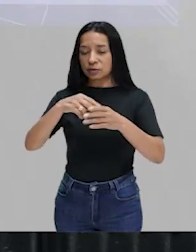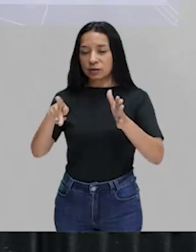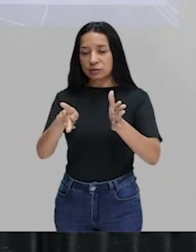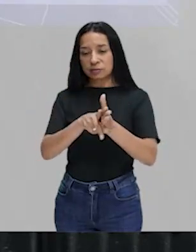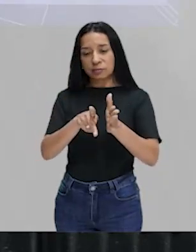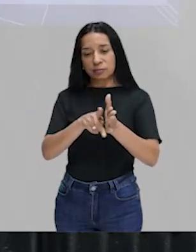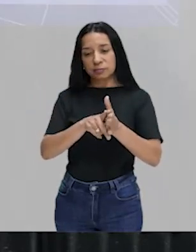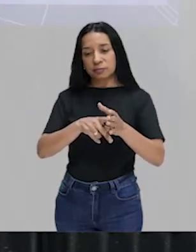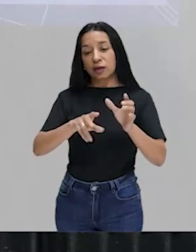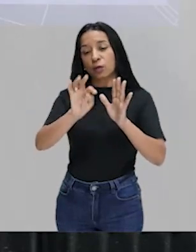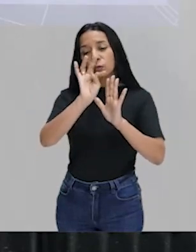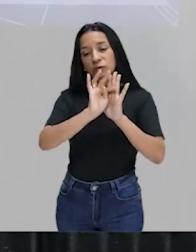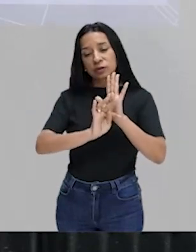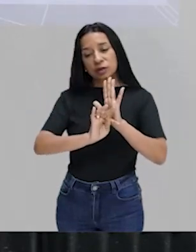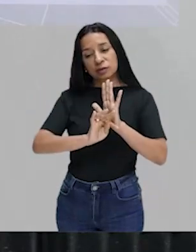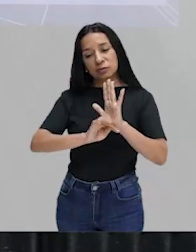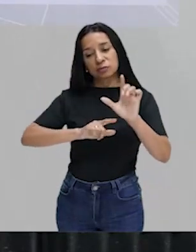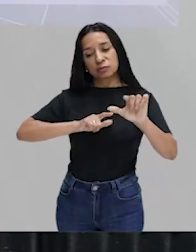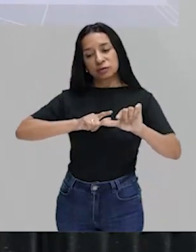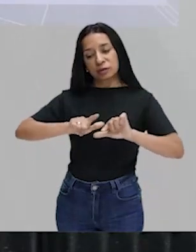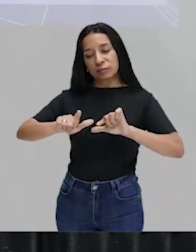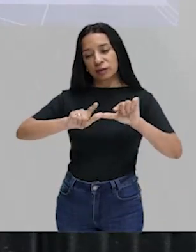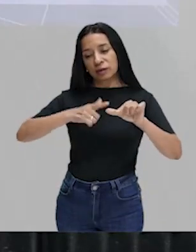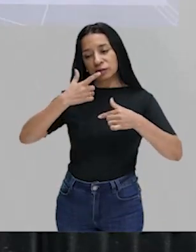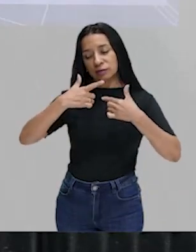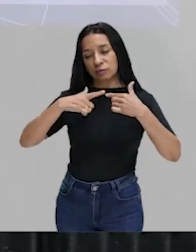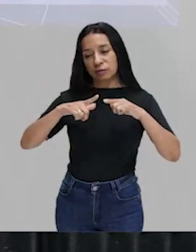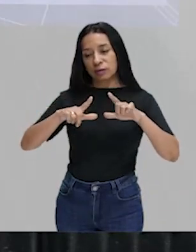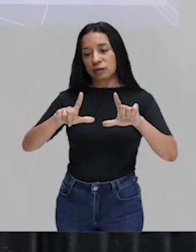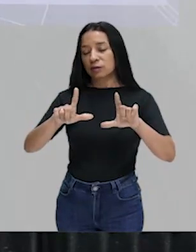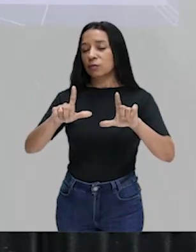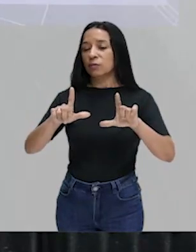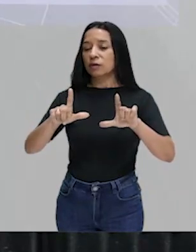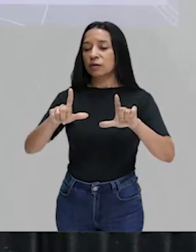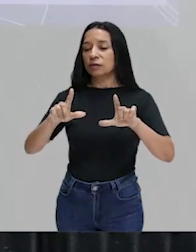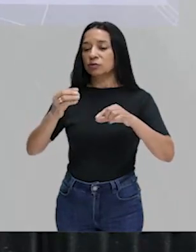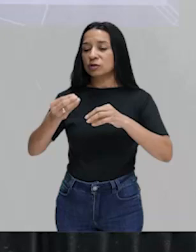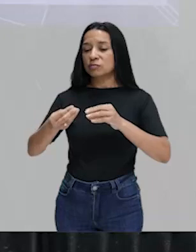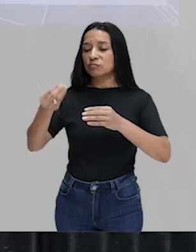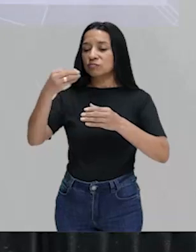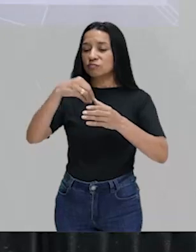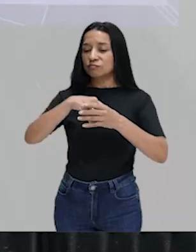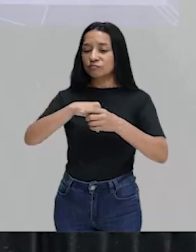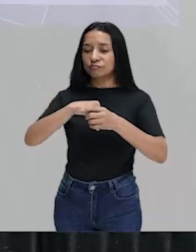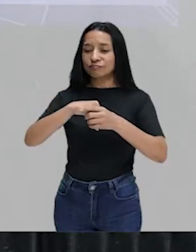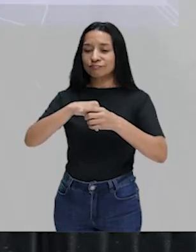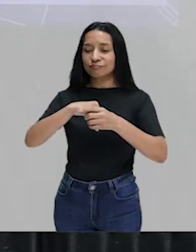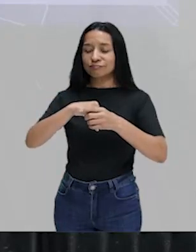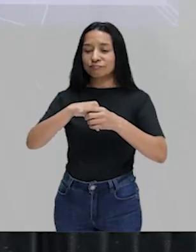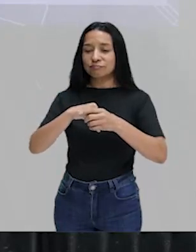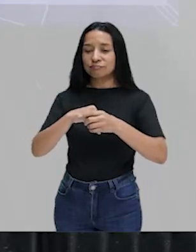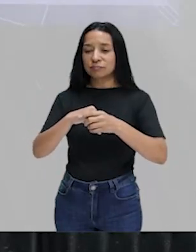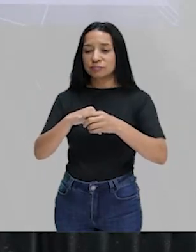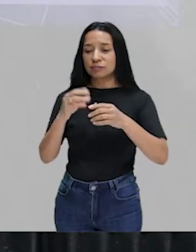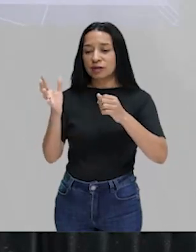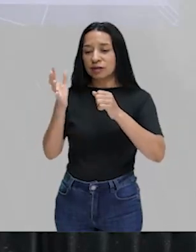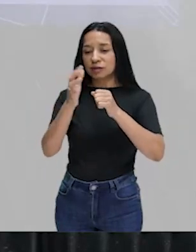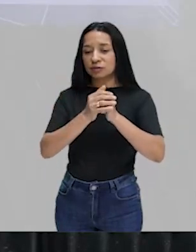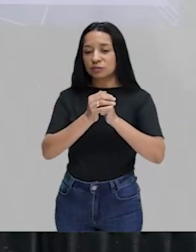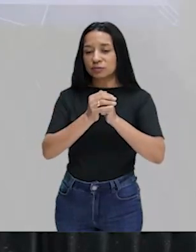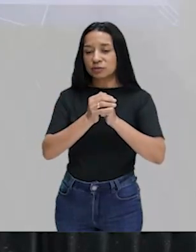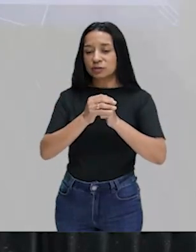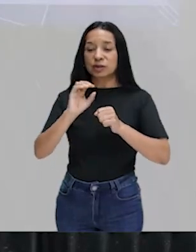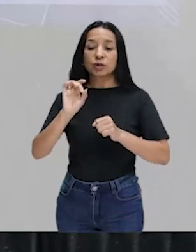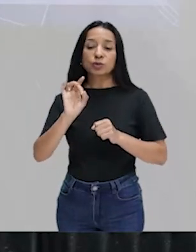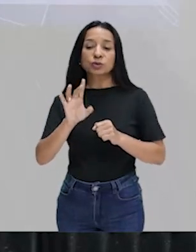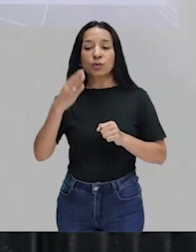letra trabalhada com uma linguagem por trás. Uma linguagem que só vai